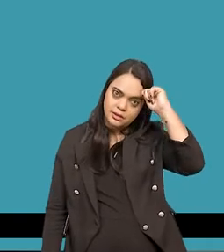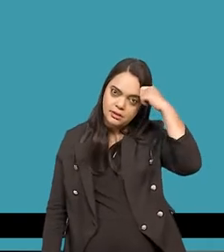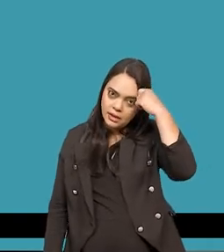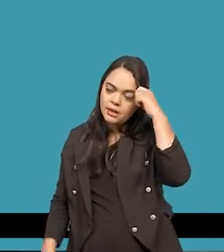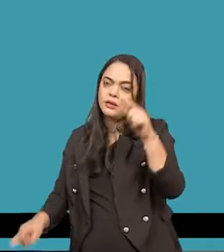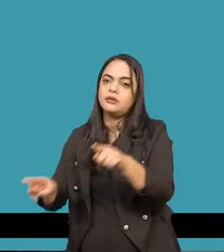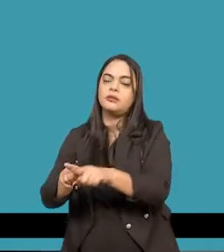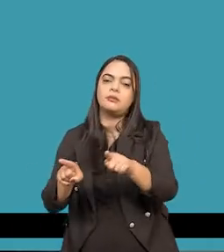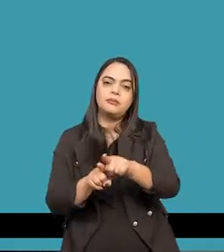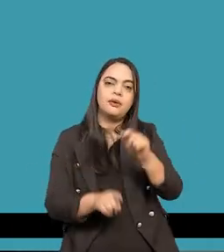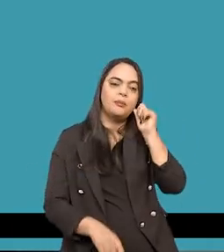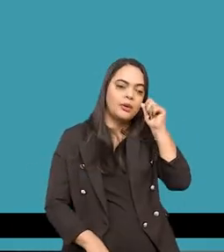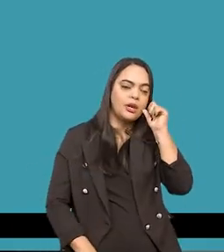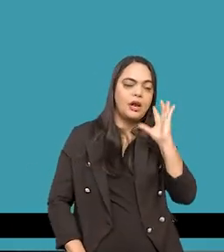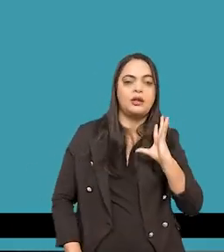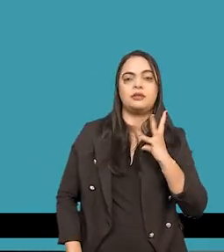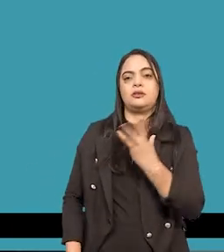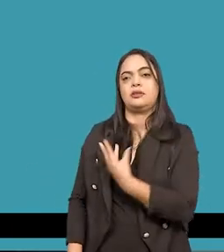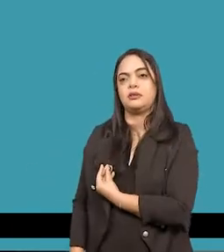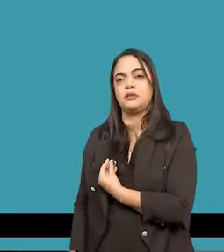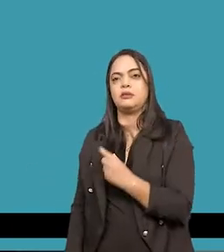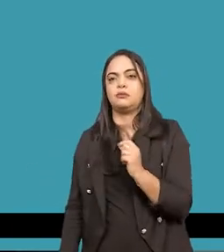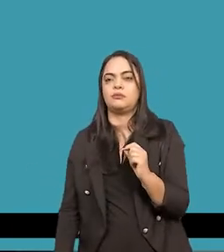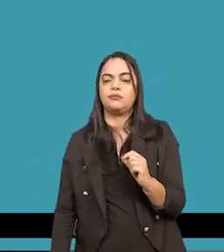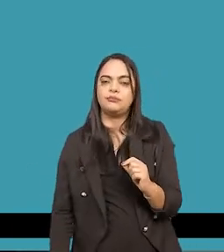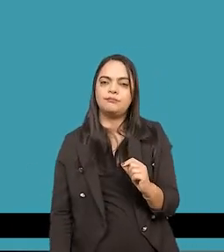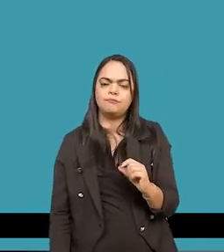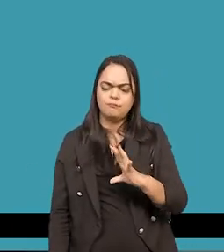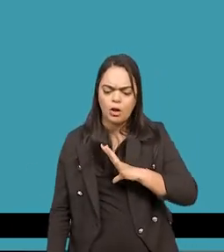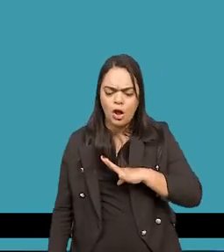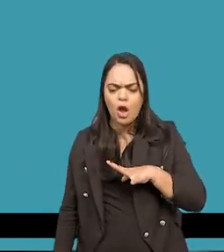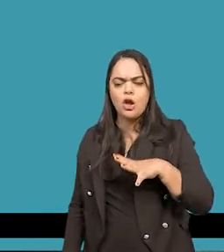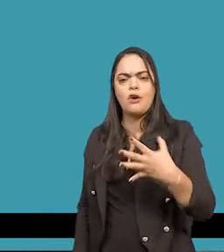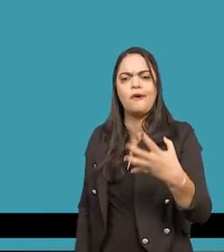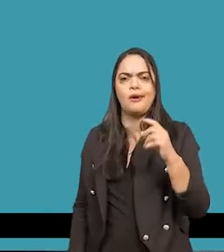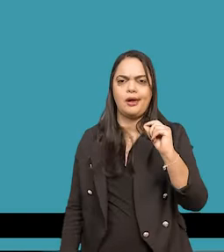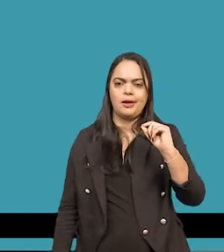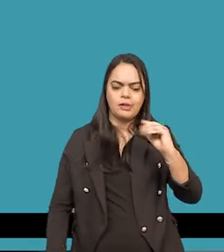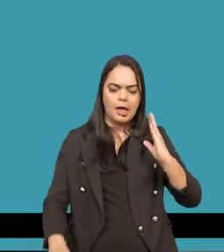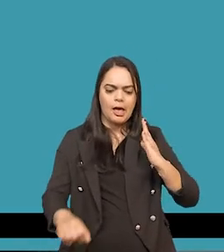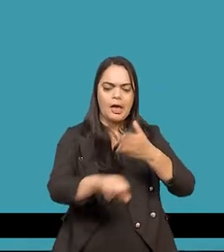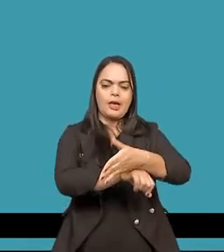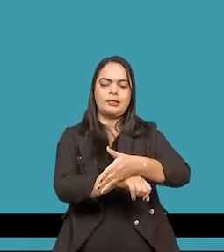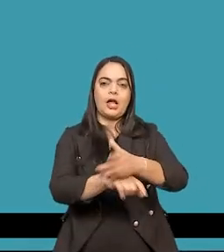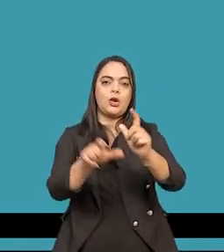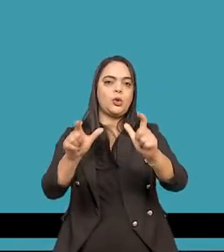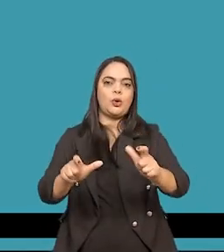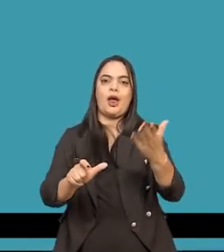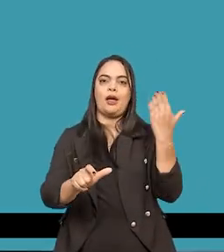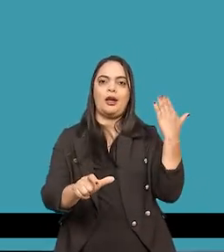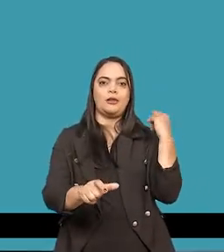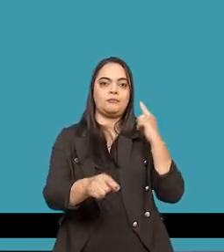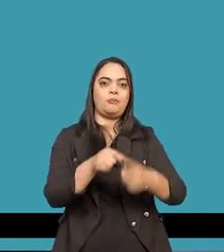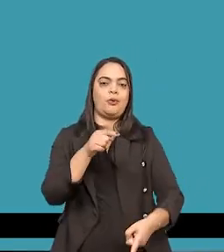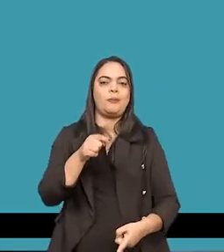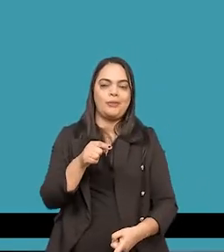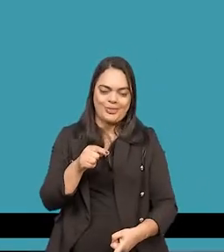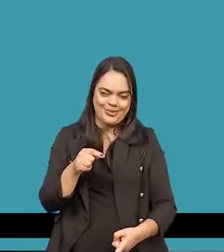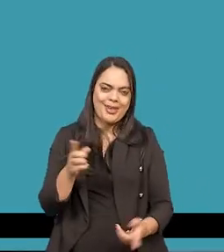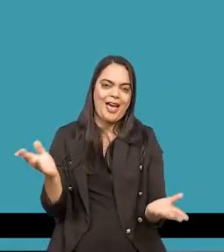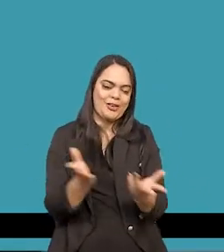mulheres trans, ousam a invadir um espaço que não era deles, vamos dizer assim, a ocupar,